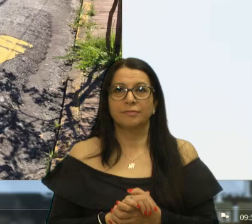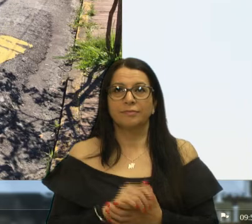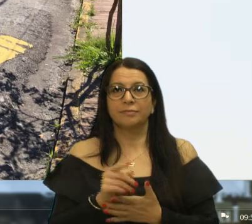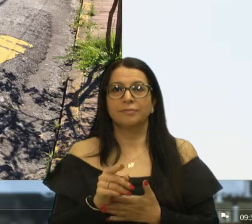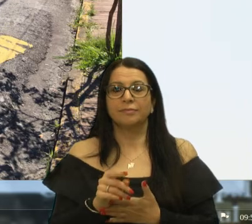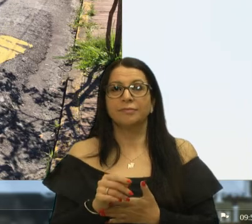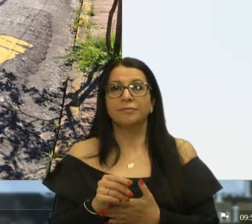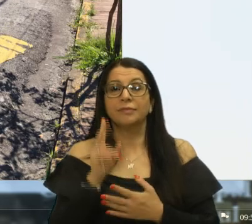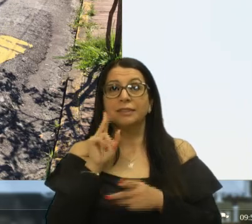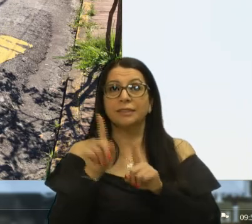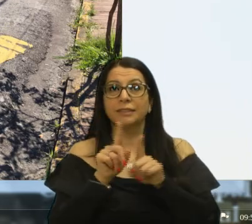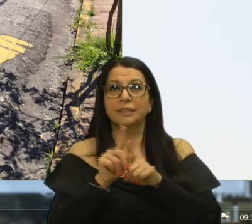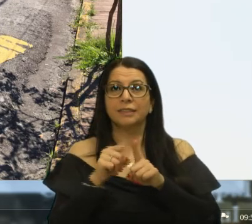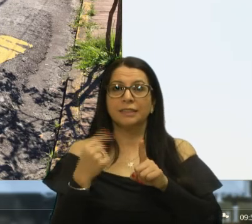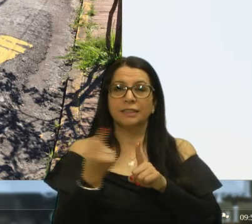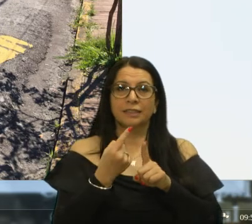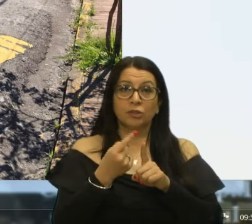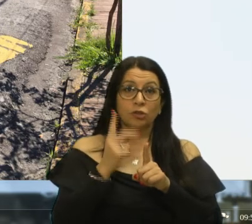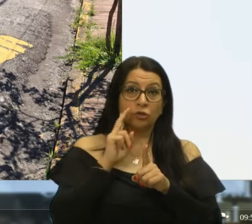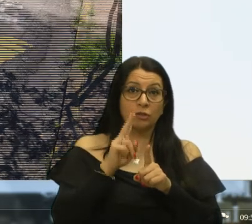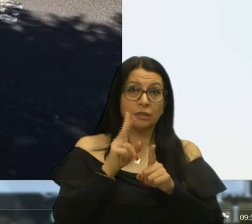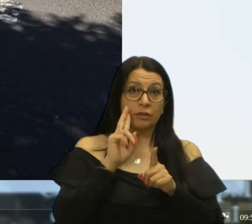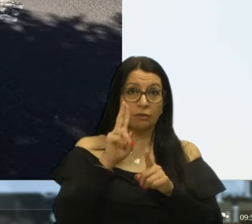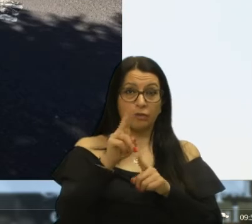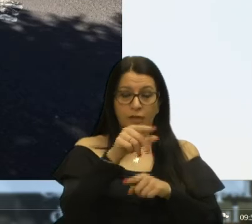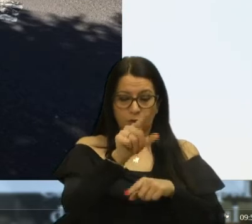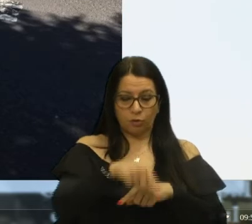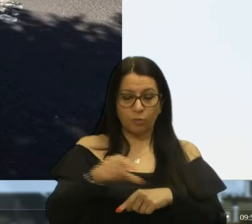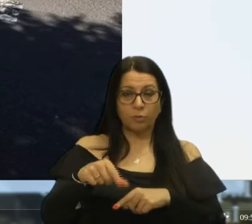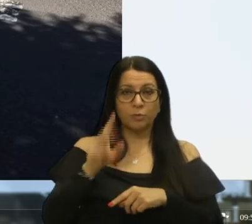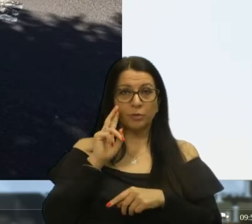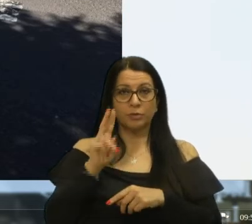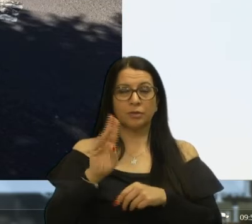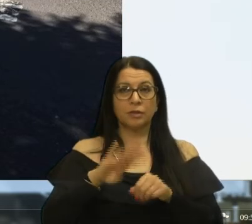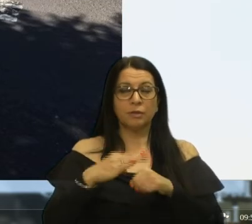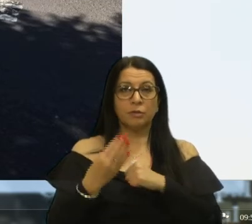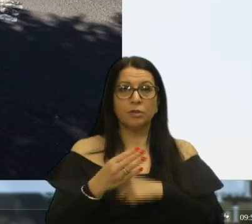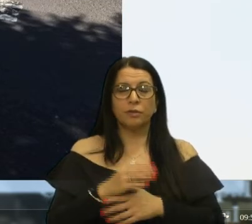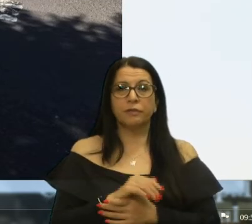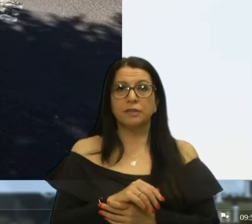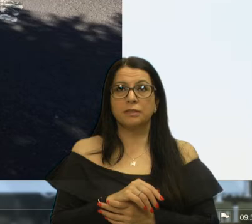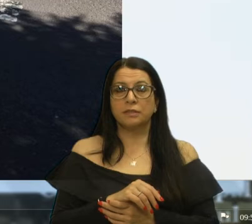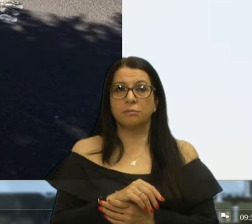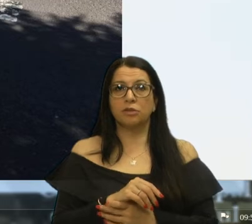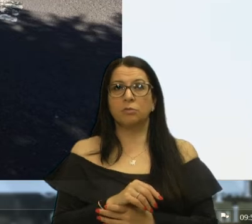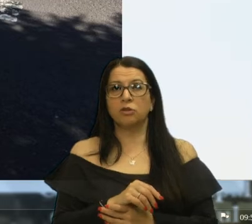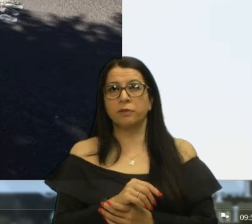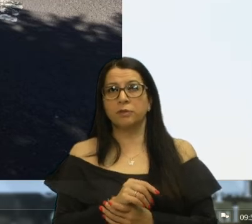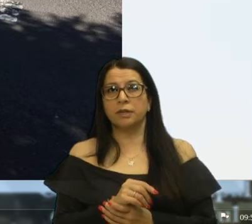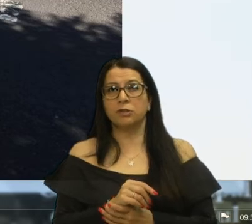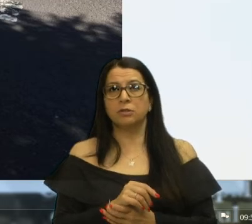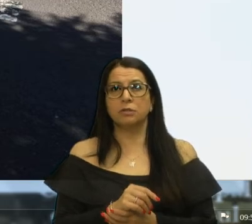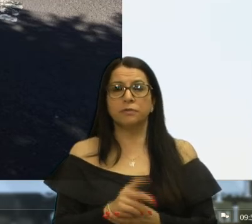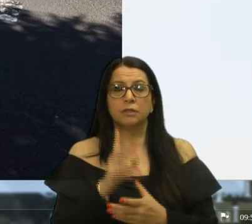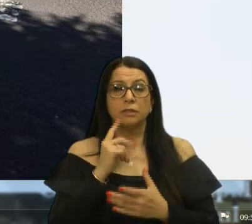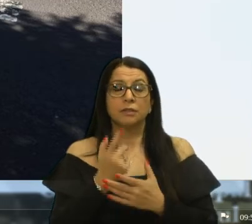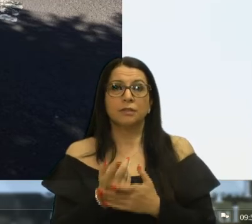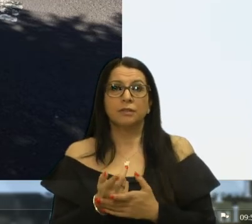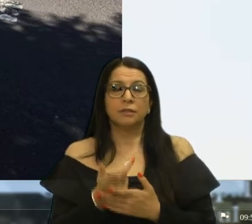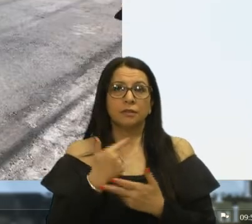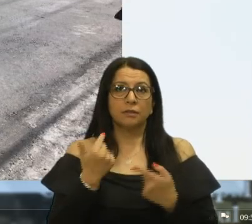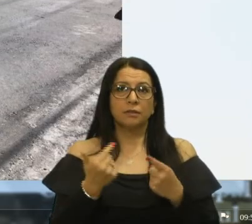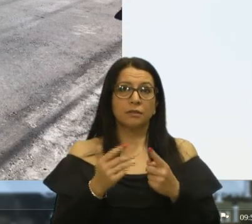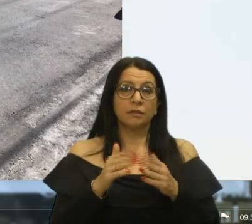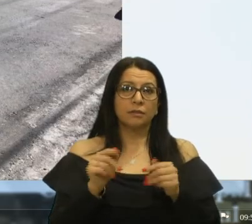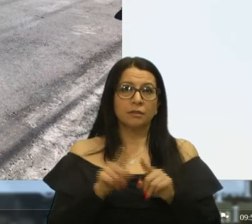fico me perguntando como é que está a sinalização viária nos bairros, no nosso interior. Então, pedir também,